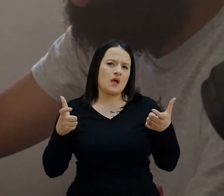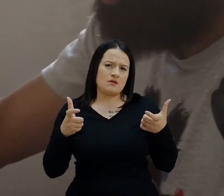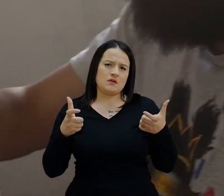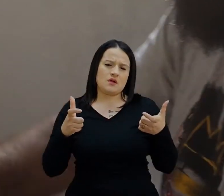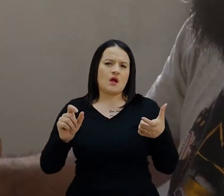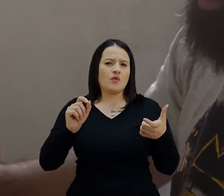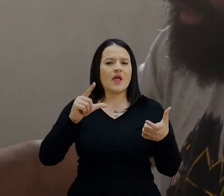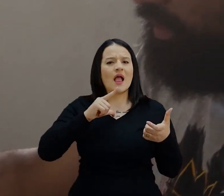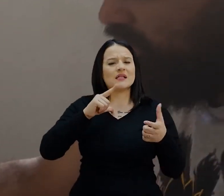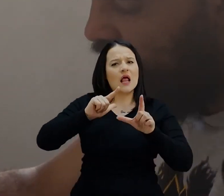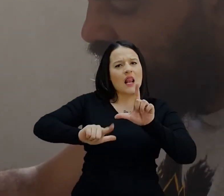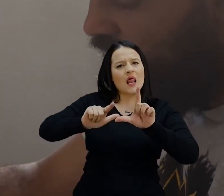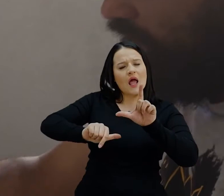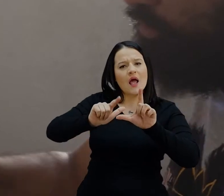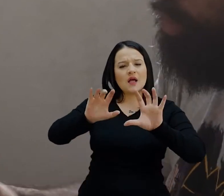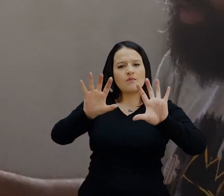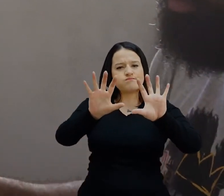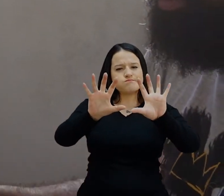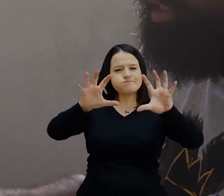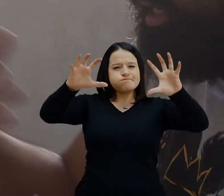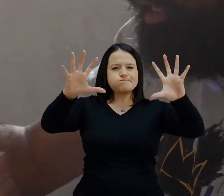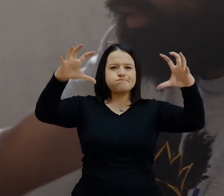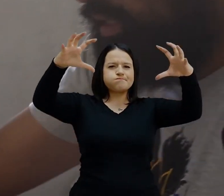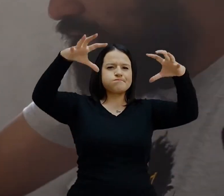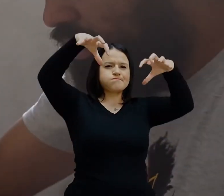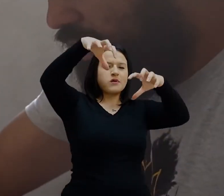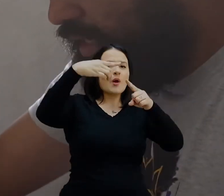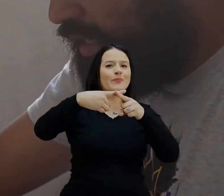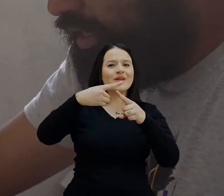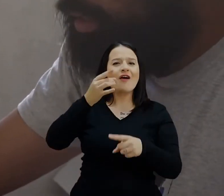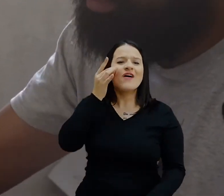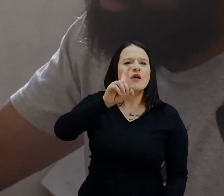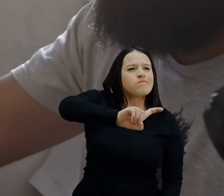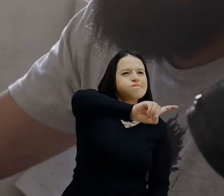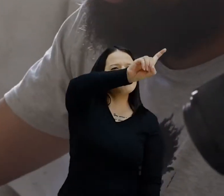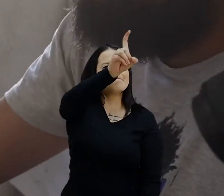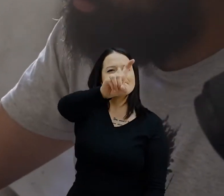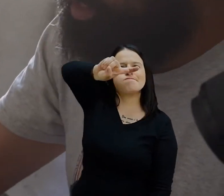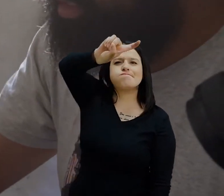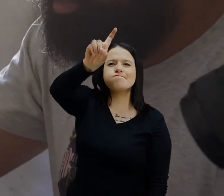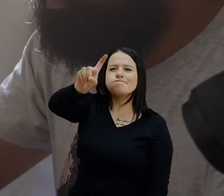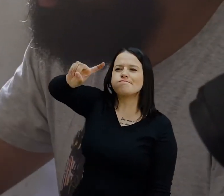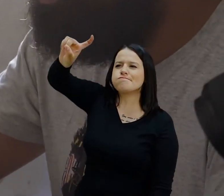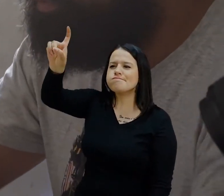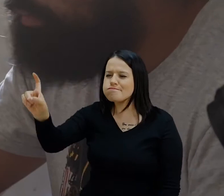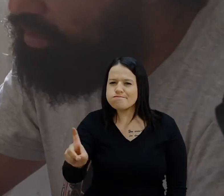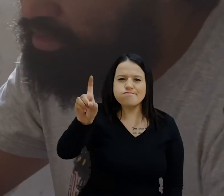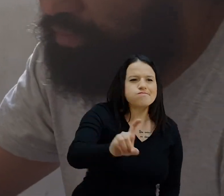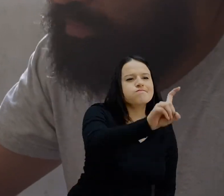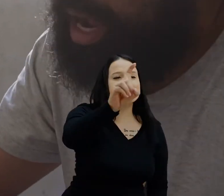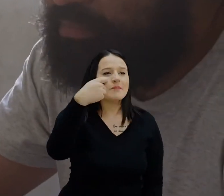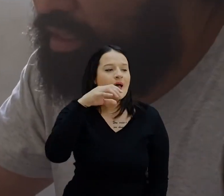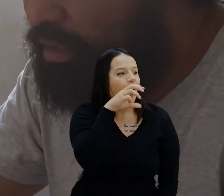Normalmente o throw-up é uma letra que você estiliza ela um pouco mais gordinha, que facilita na hora de fazer na rua, ela tem que ser